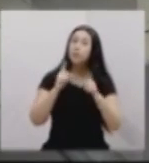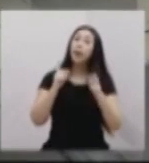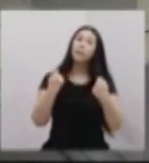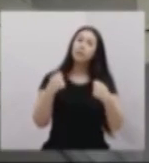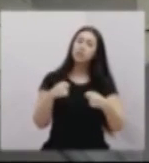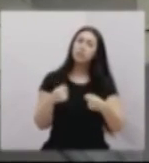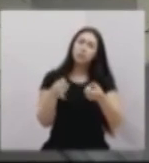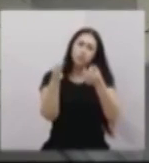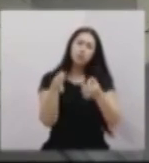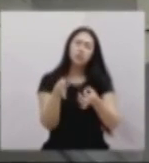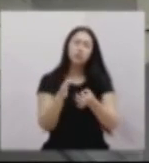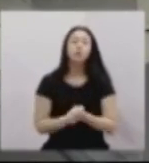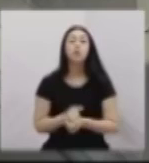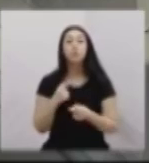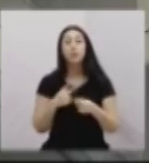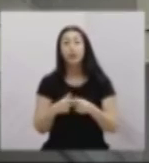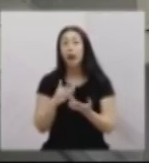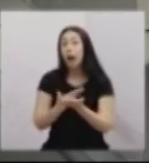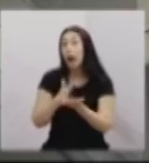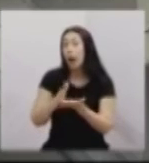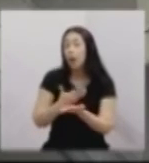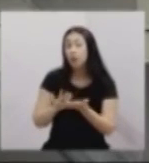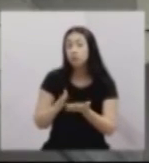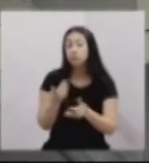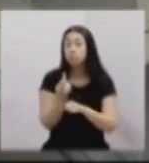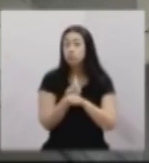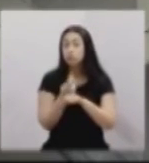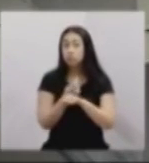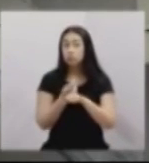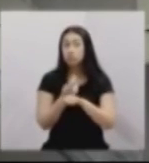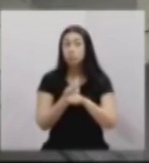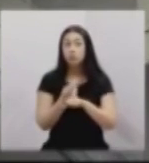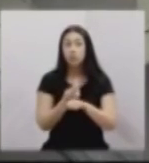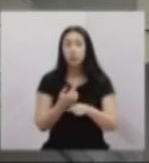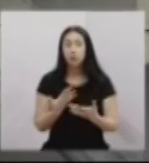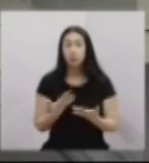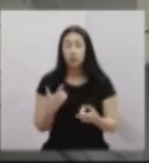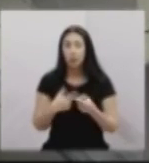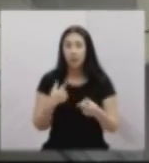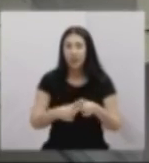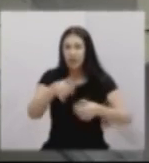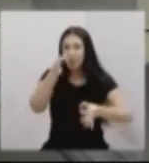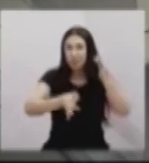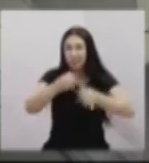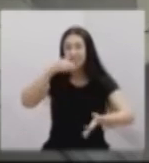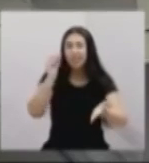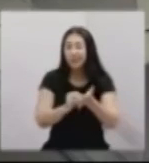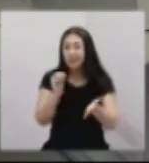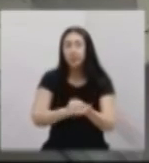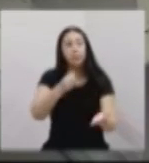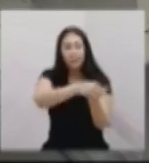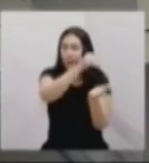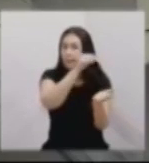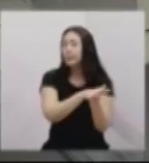medida, porque alguns me procuraram, viu, Rodrigo, de forma injusta foram autuados e